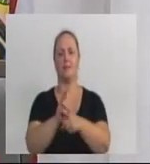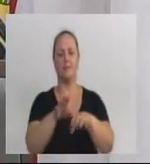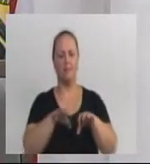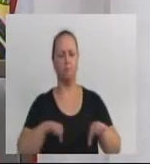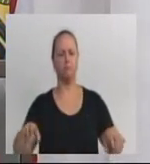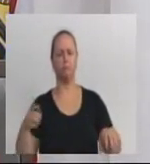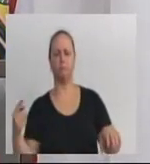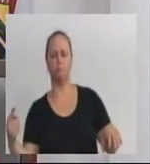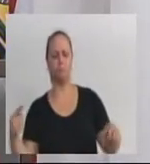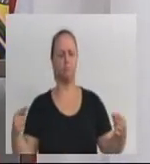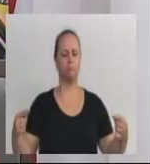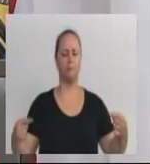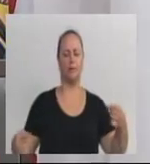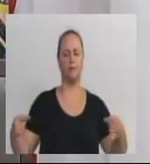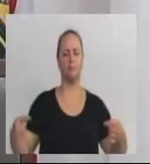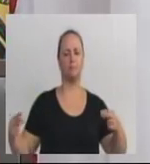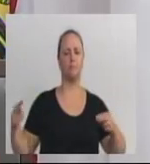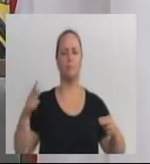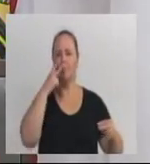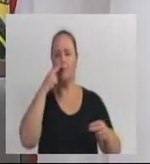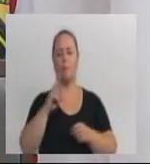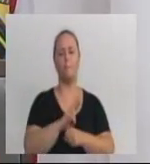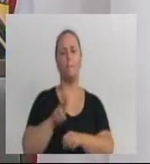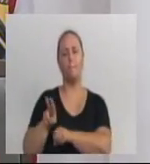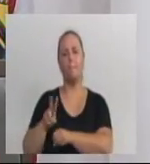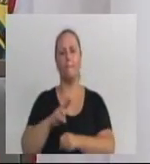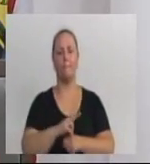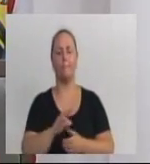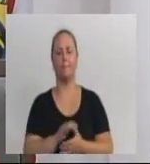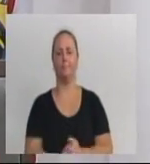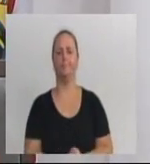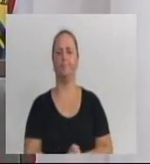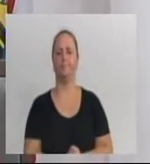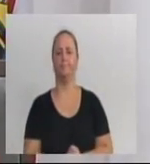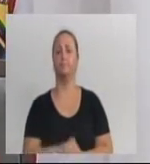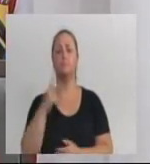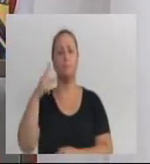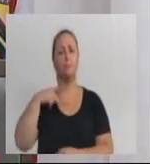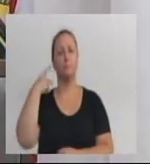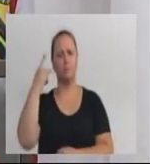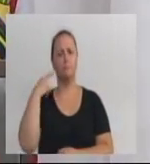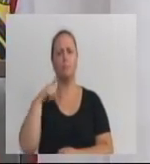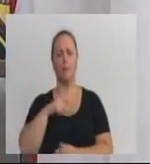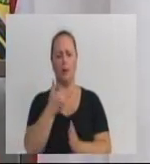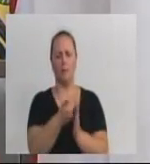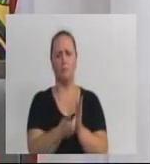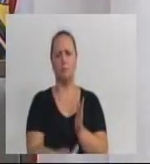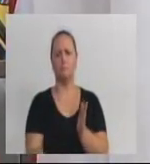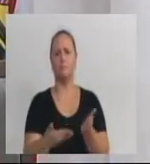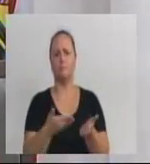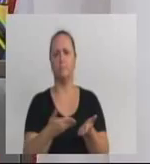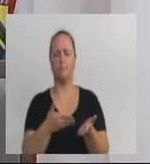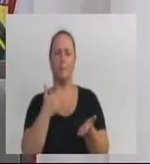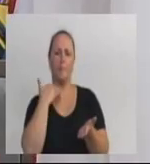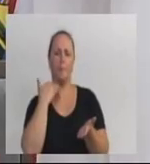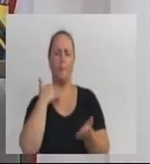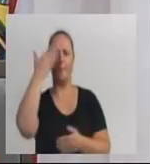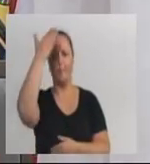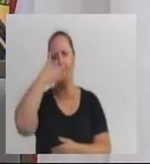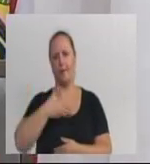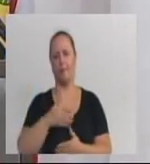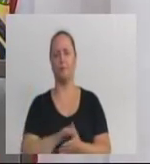caso, o vereador já tem em mão, segundo ele, o depósito, o extrato do depósito, e também todos já